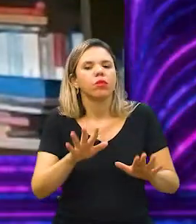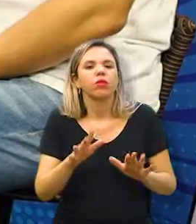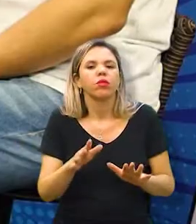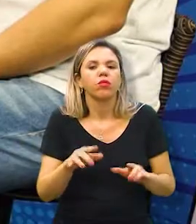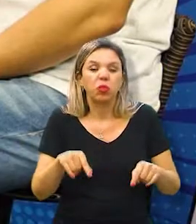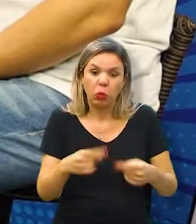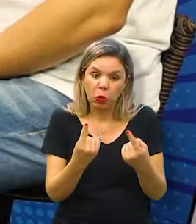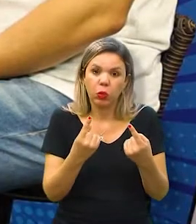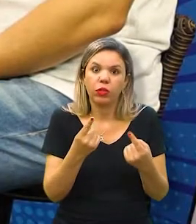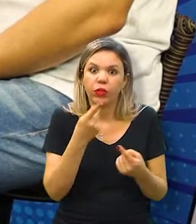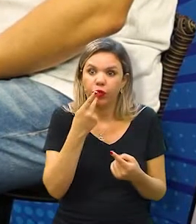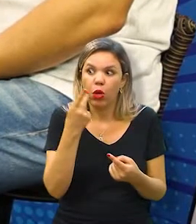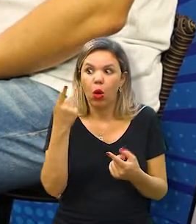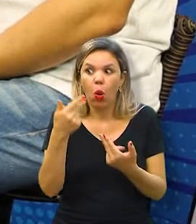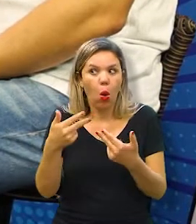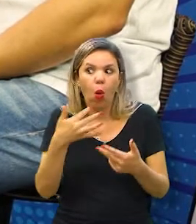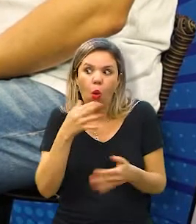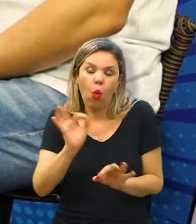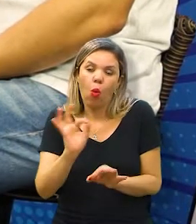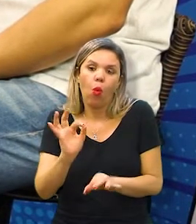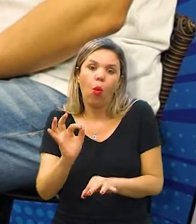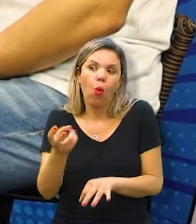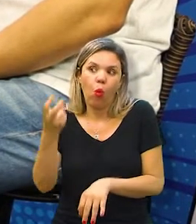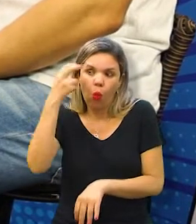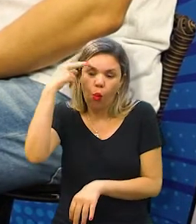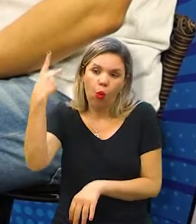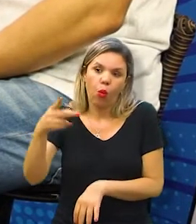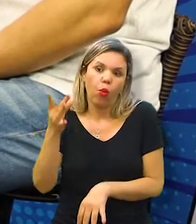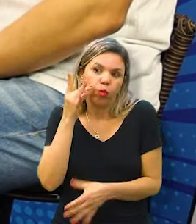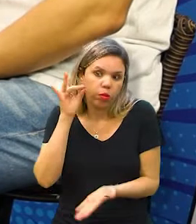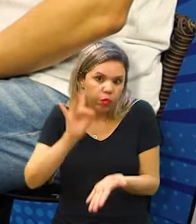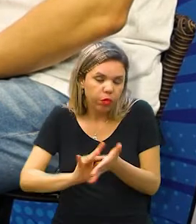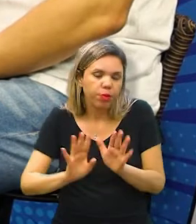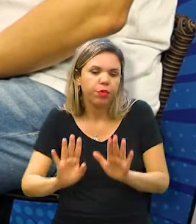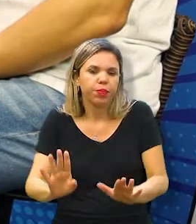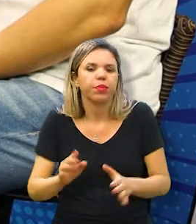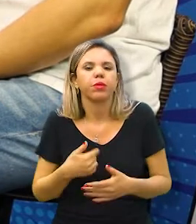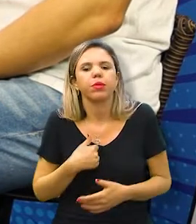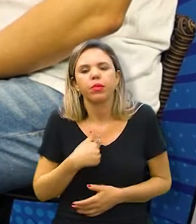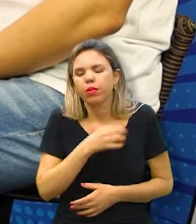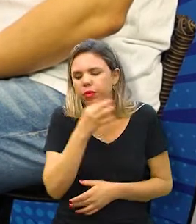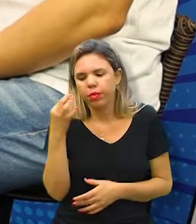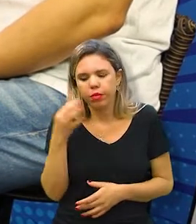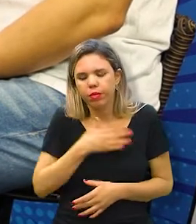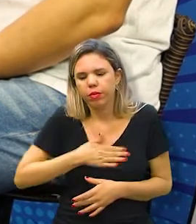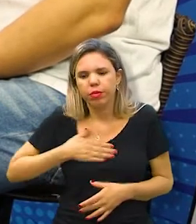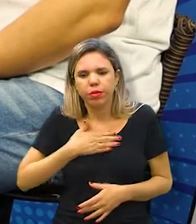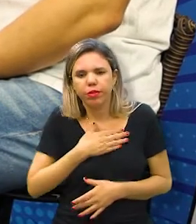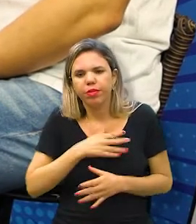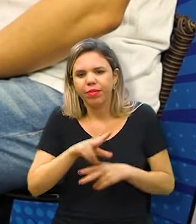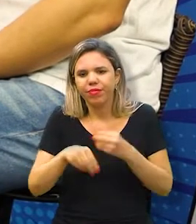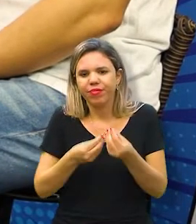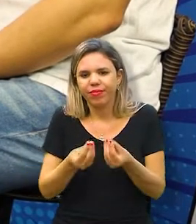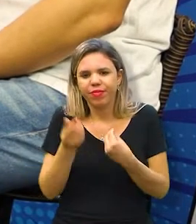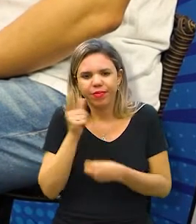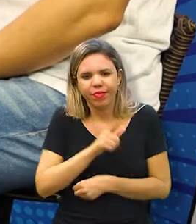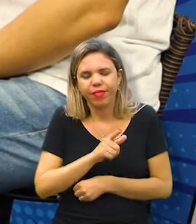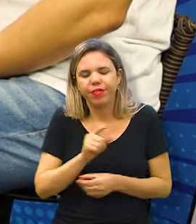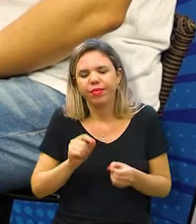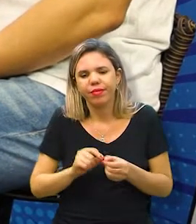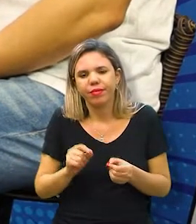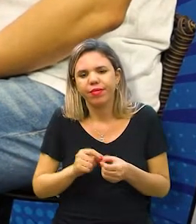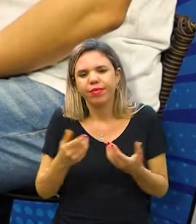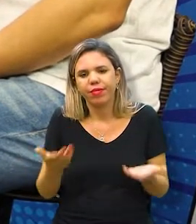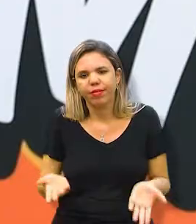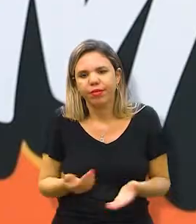ser um desafio você falar de algo que você não conhece, mas para mim foi um presente, assim, foi